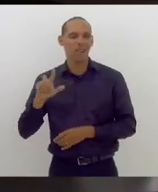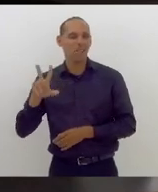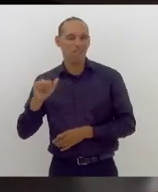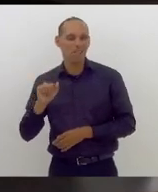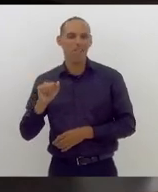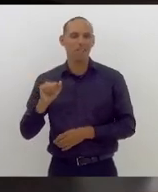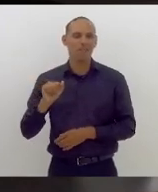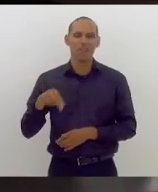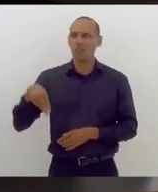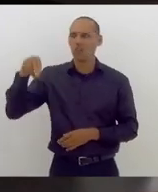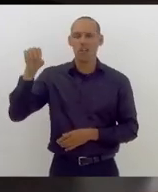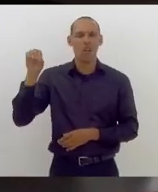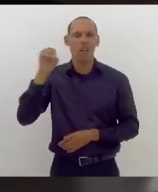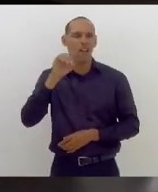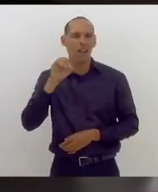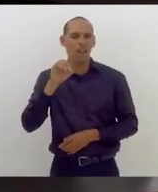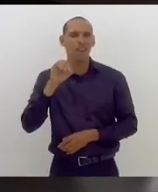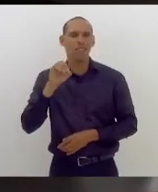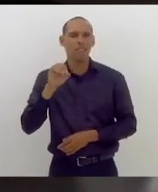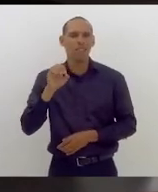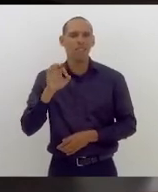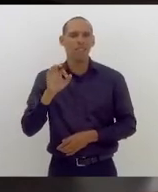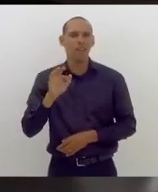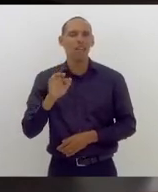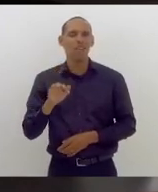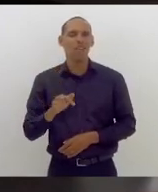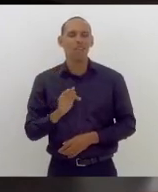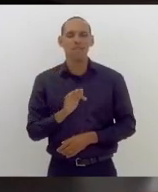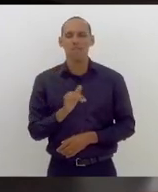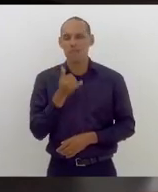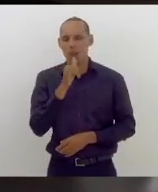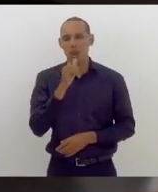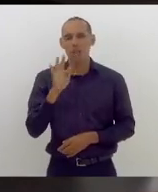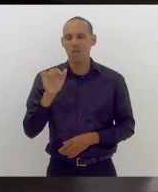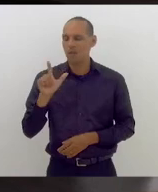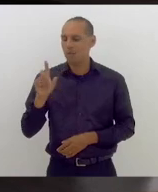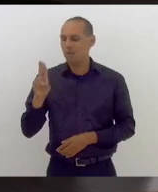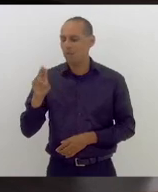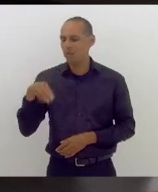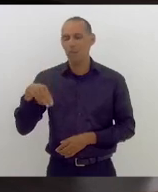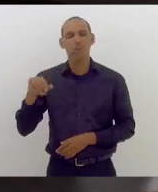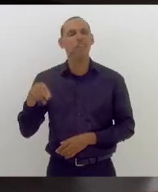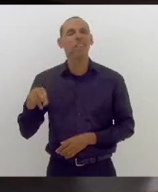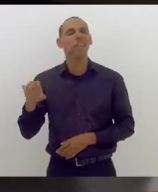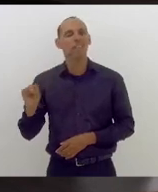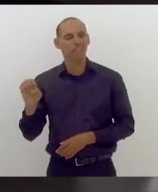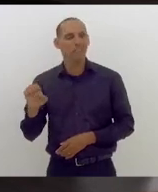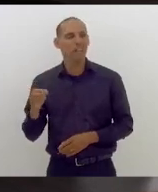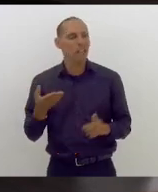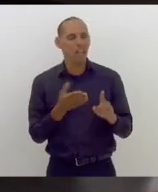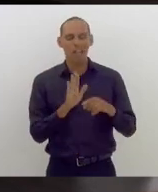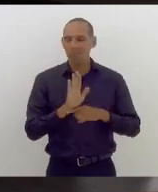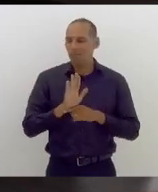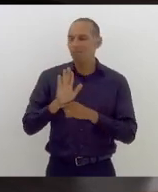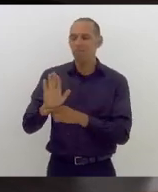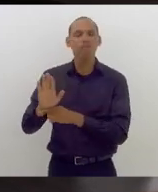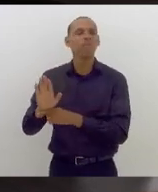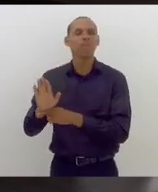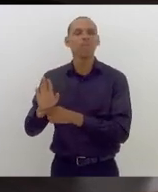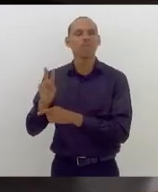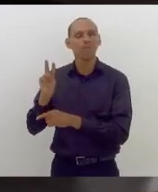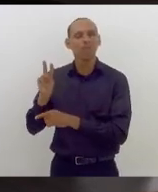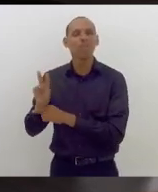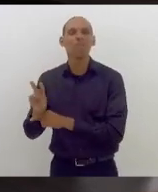cidades que são pequenas, e é onde ele consegue chegar com a sua mão acolhedora, com a sua mão protetora,